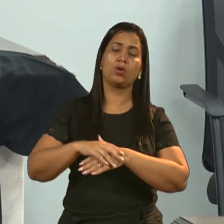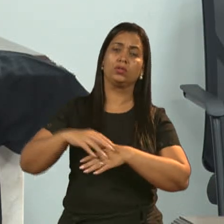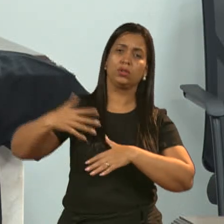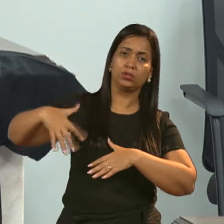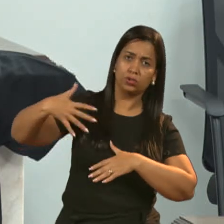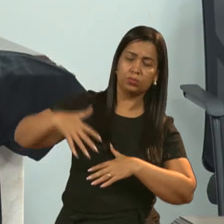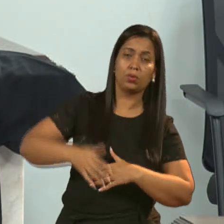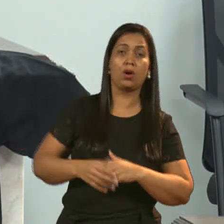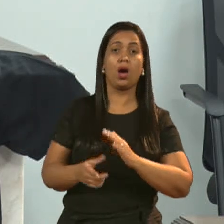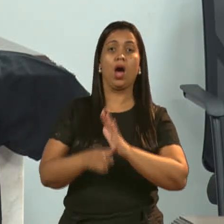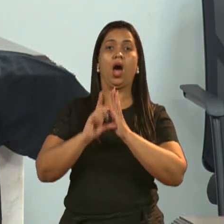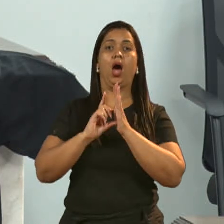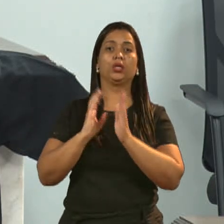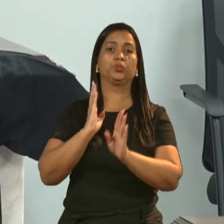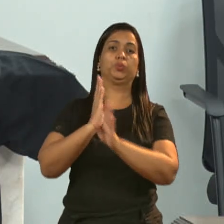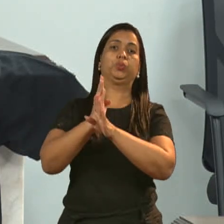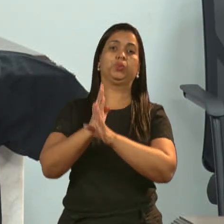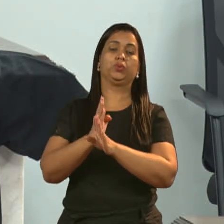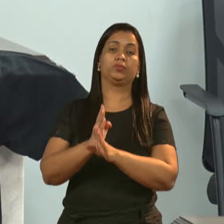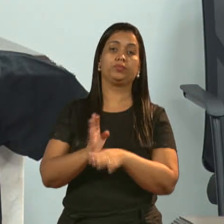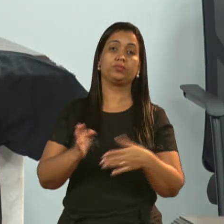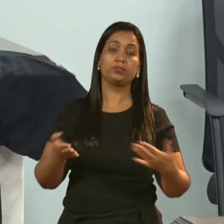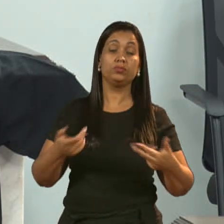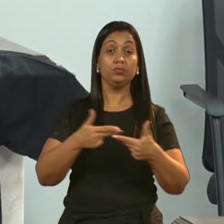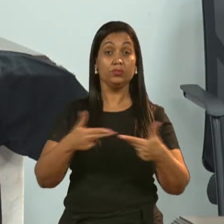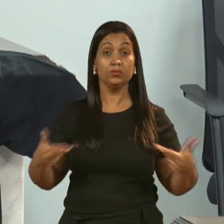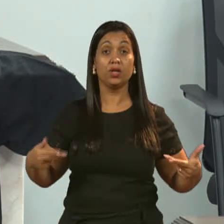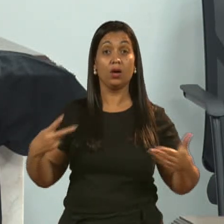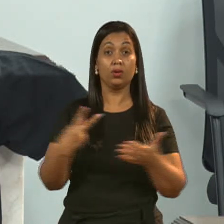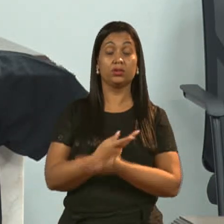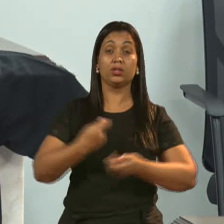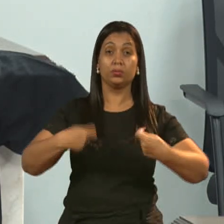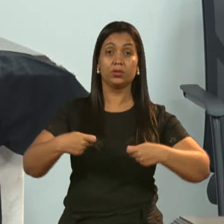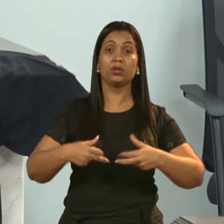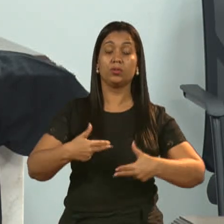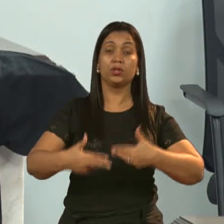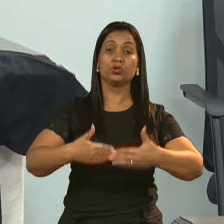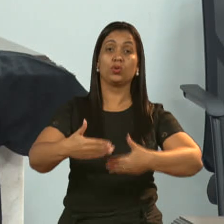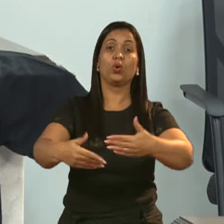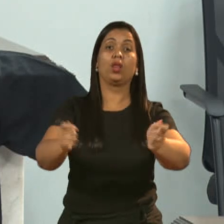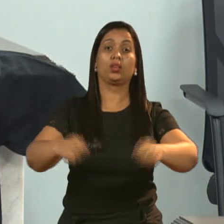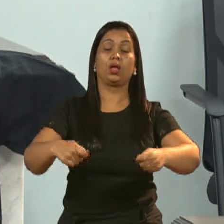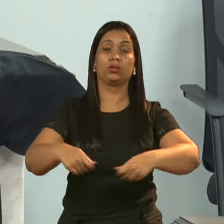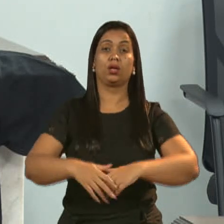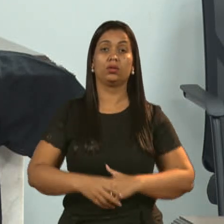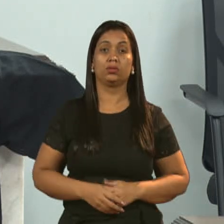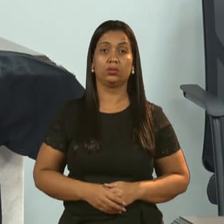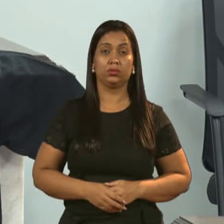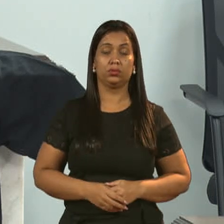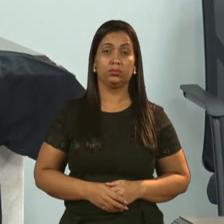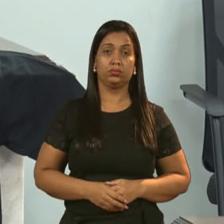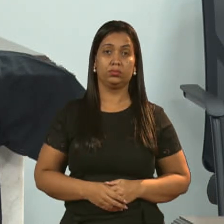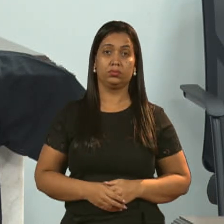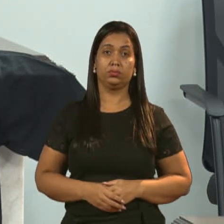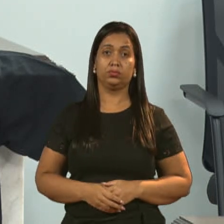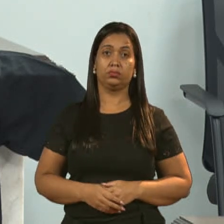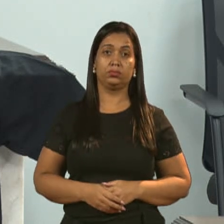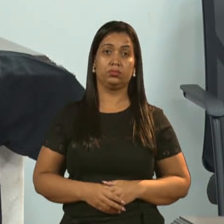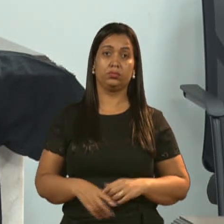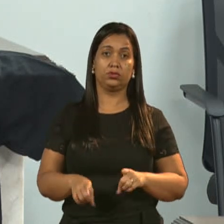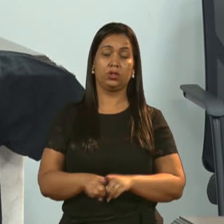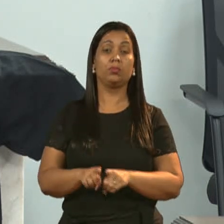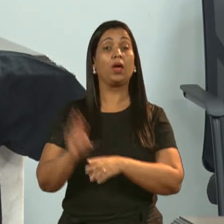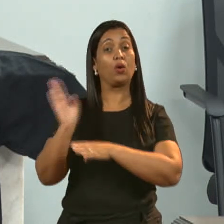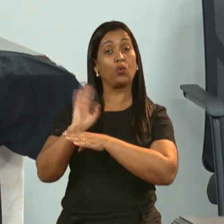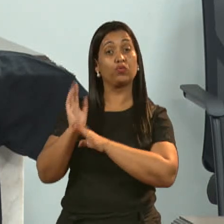precoce. E políticas públicas precisam acontecer para que as coisas possam caminhar. E, por fim, eu queria deixar um